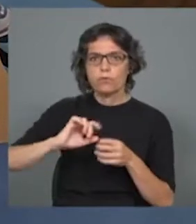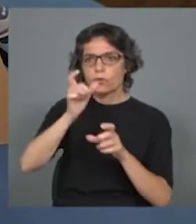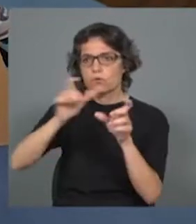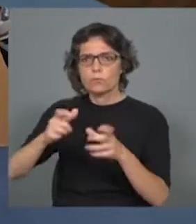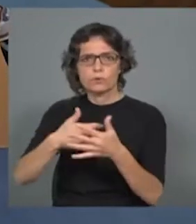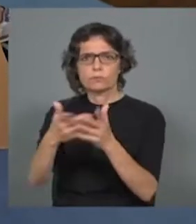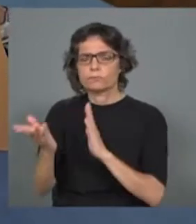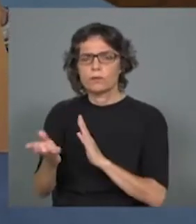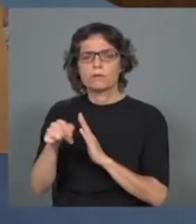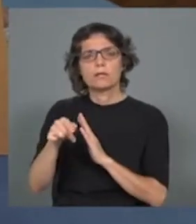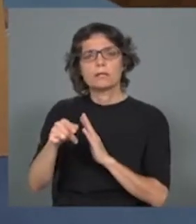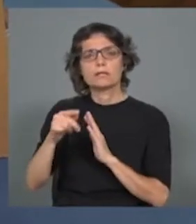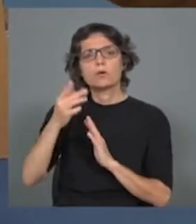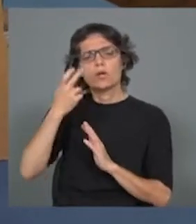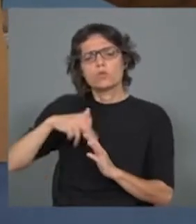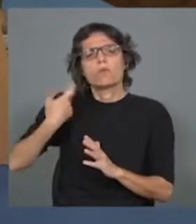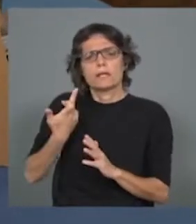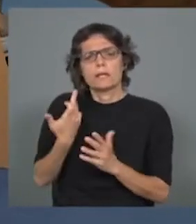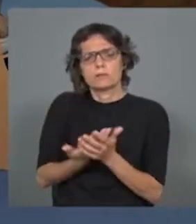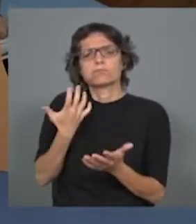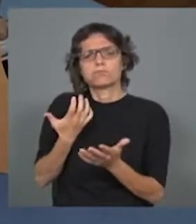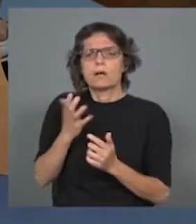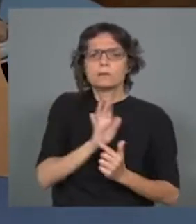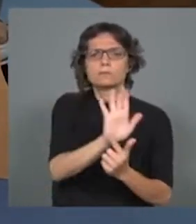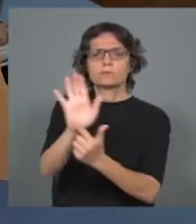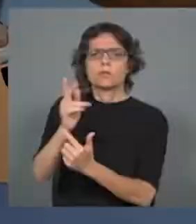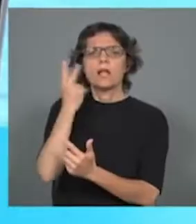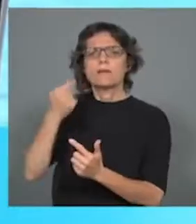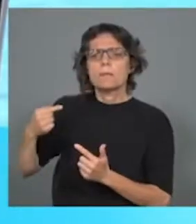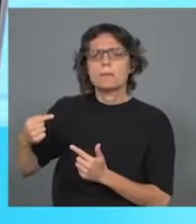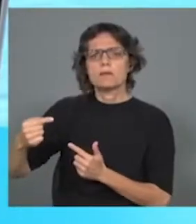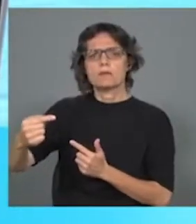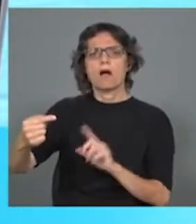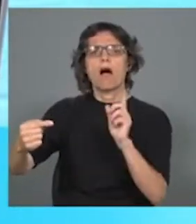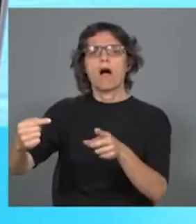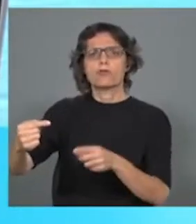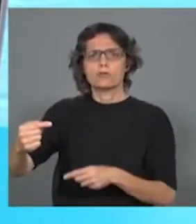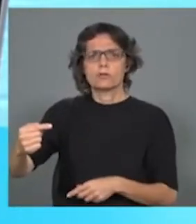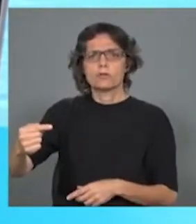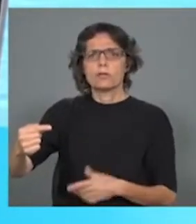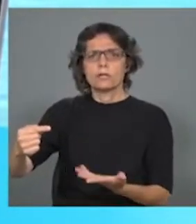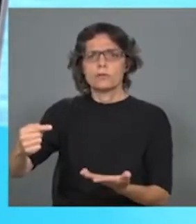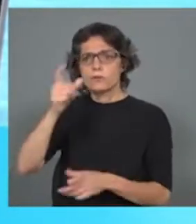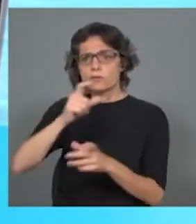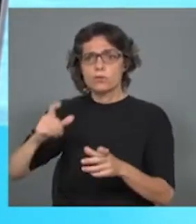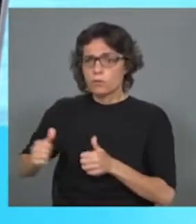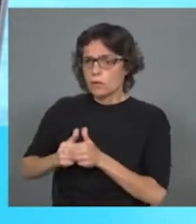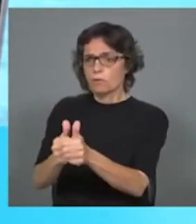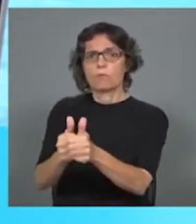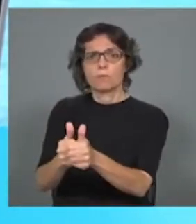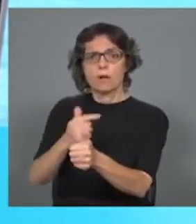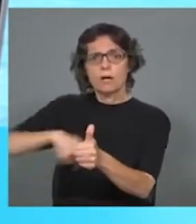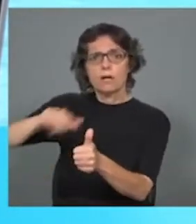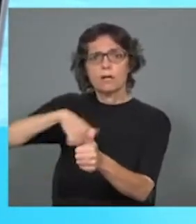que a mais-valia para nós todos foi mesmo essa, mostrar como é que é a vida no dia-a-dia daqueles que estão connosco,